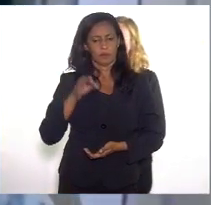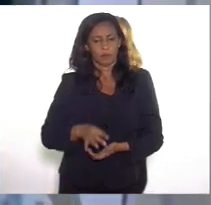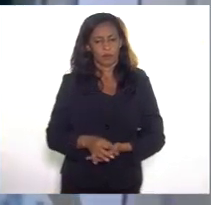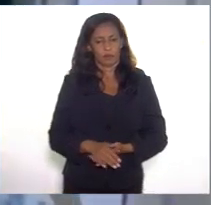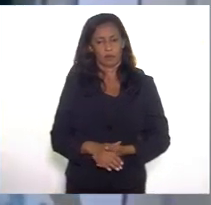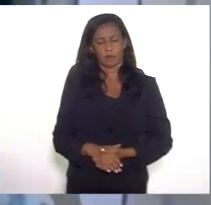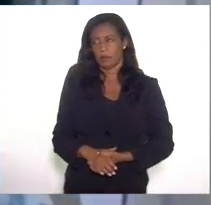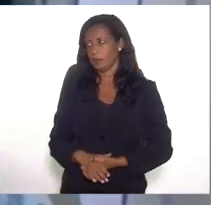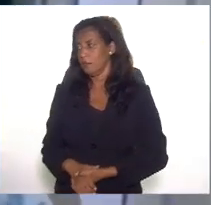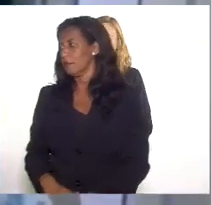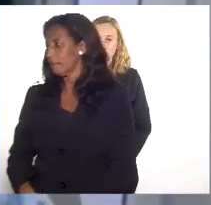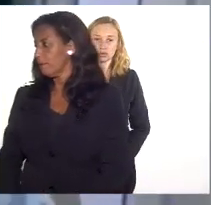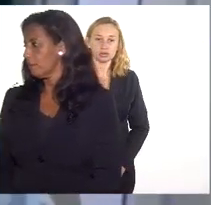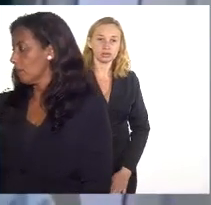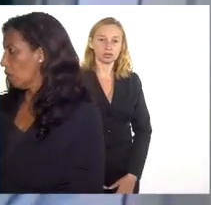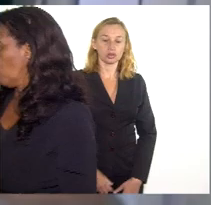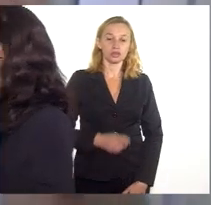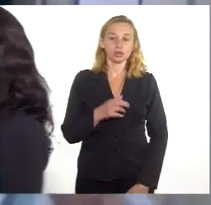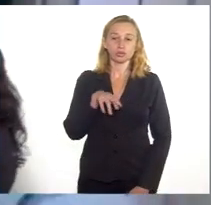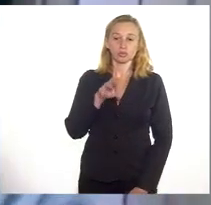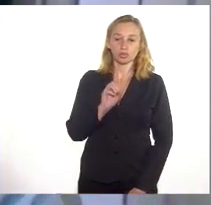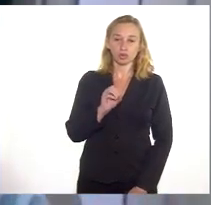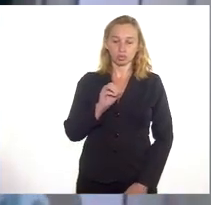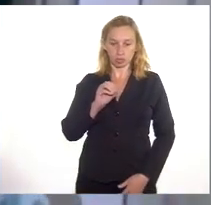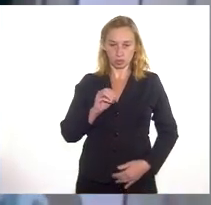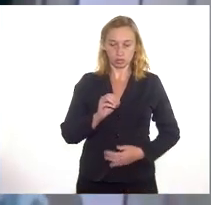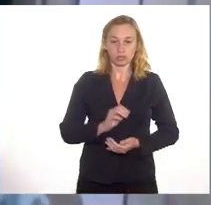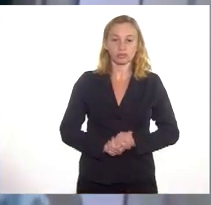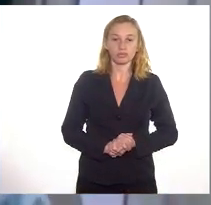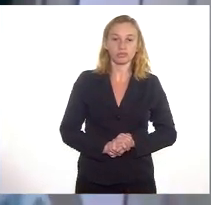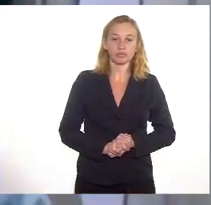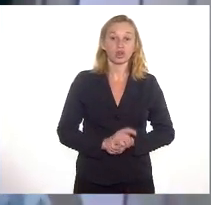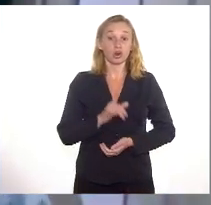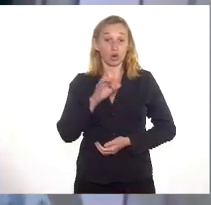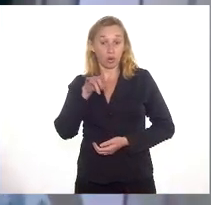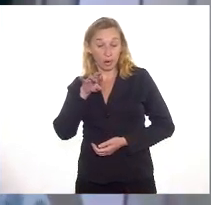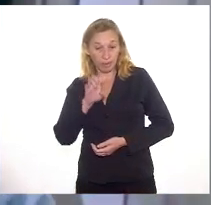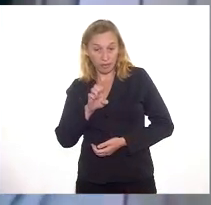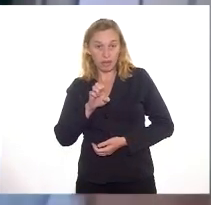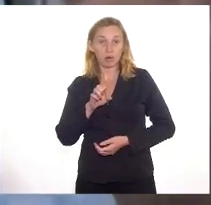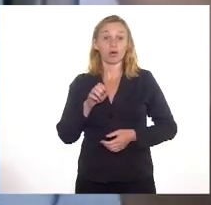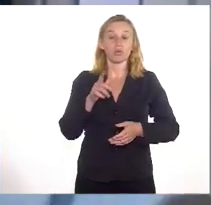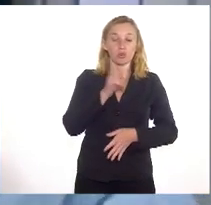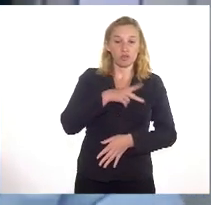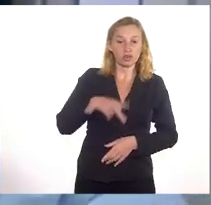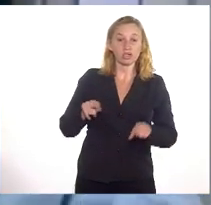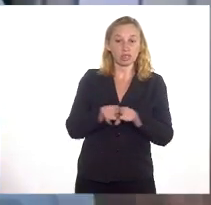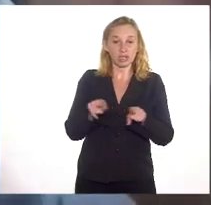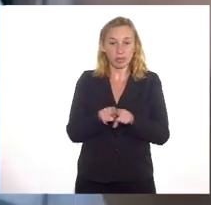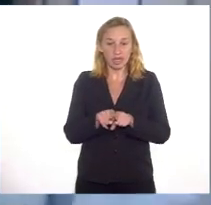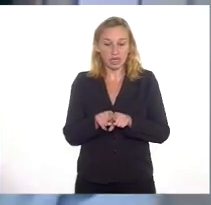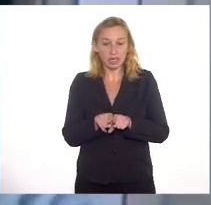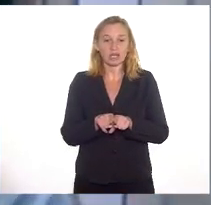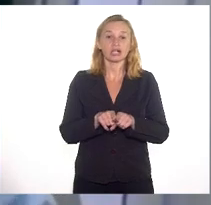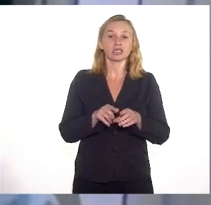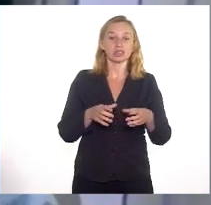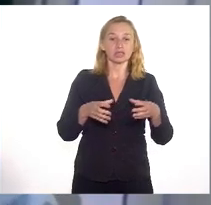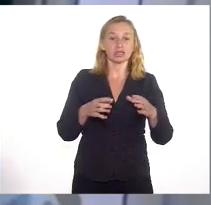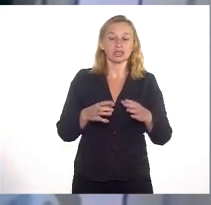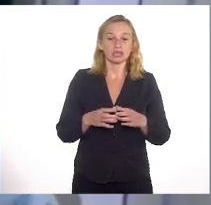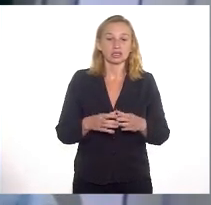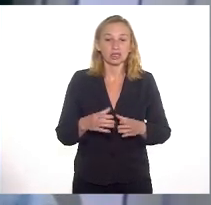teria, Bruno Gonçalves Ribeiro, e aí mando um beijo aqui à Lorena Pestana, professora também da Rede Municipal de Itaboraí, da Rede Municipal de